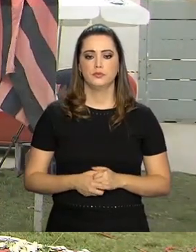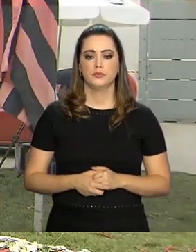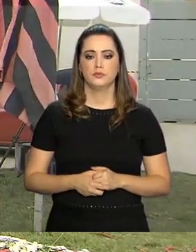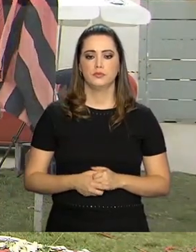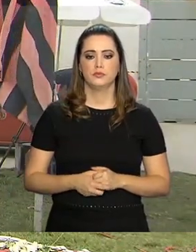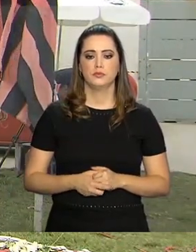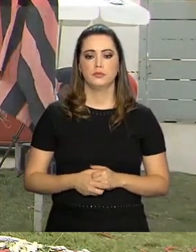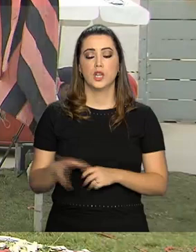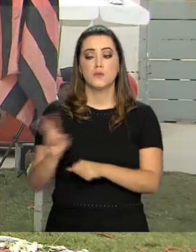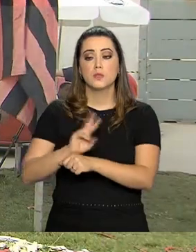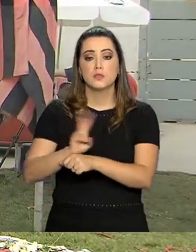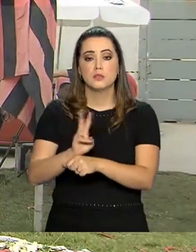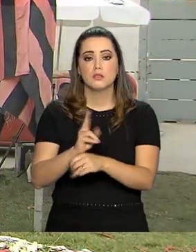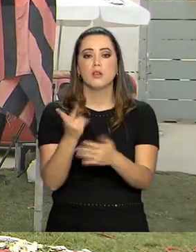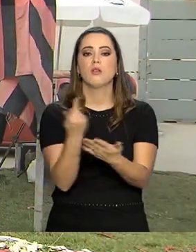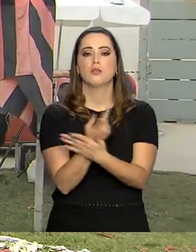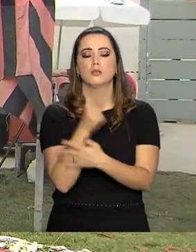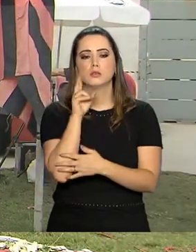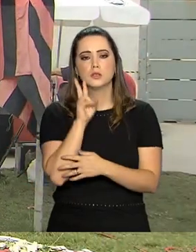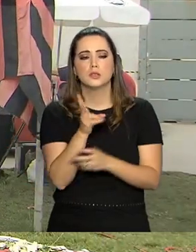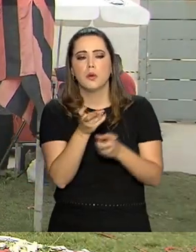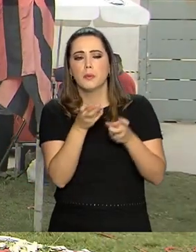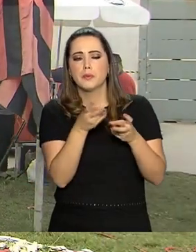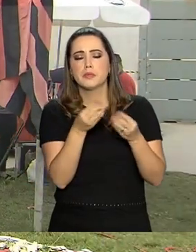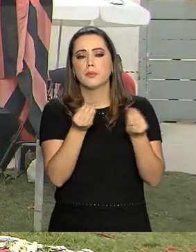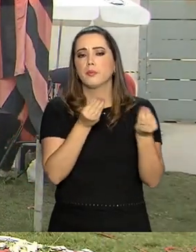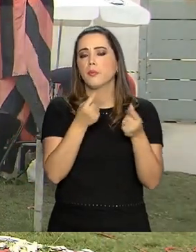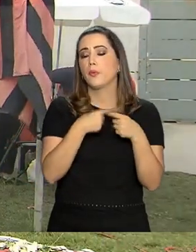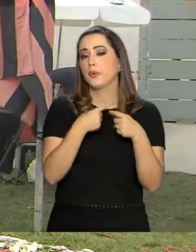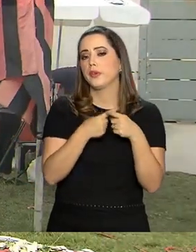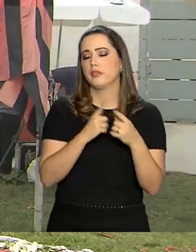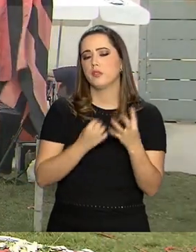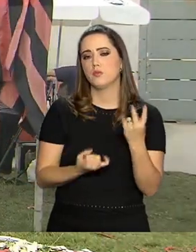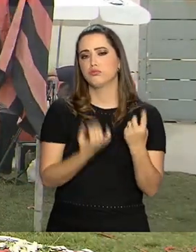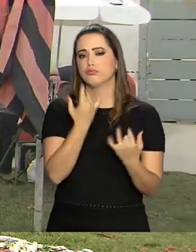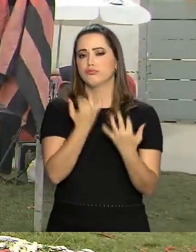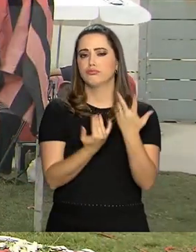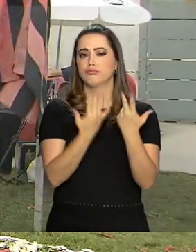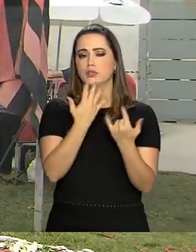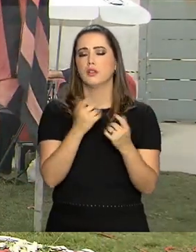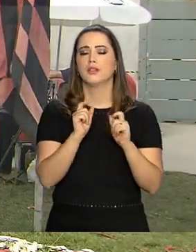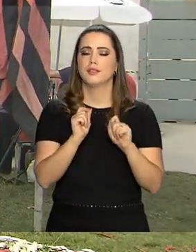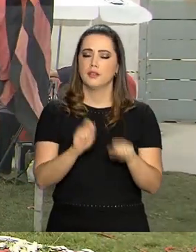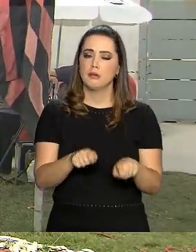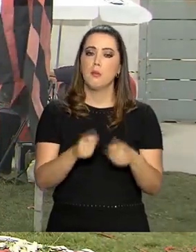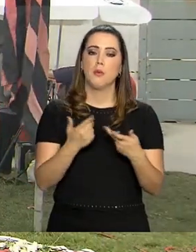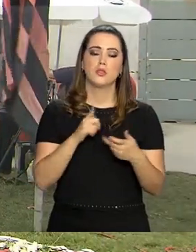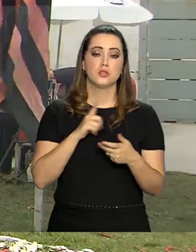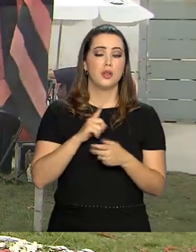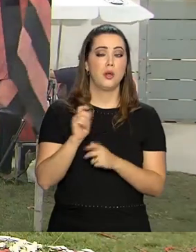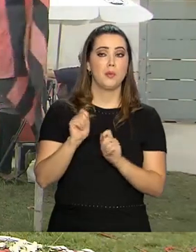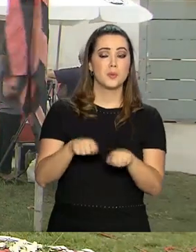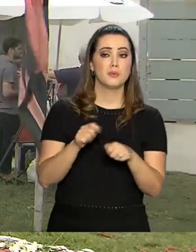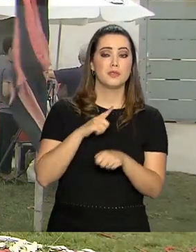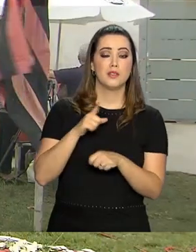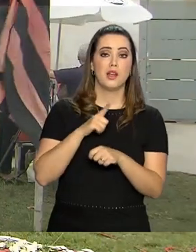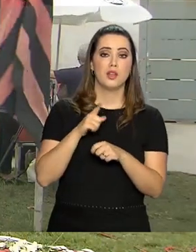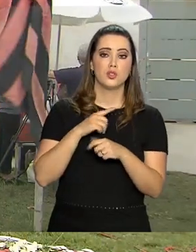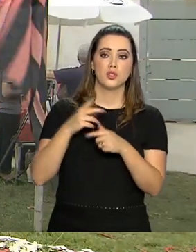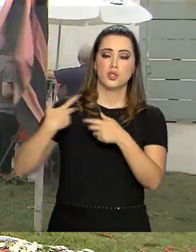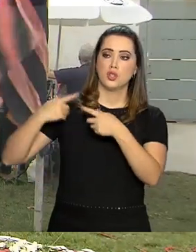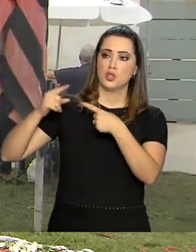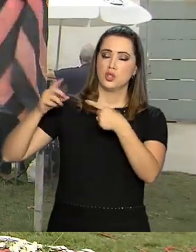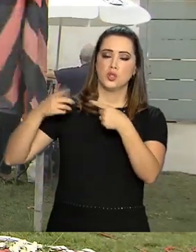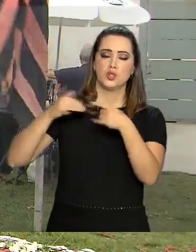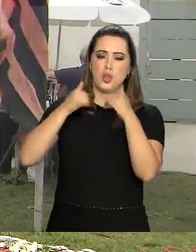A perícia foi realizada para tentar identificar as causas do incêndio. Existe a suspeita de que o fogo foi provocado por causa de um curto-circuito e um